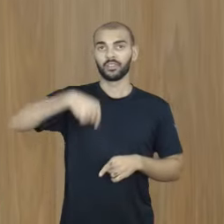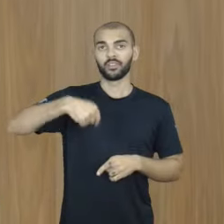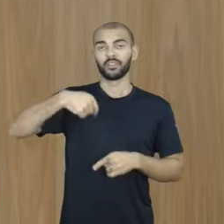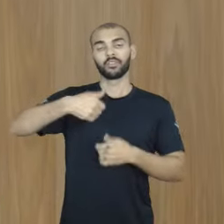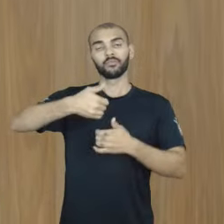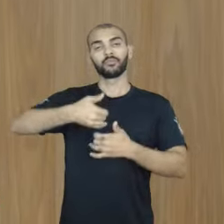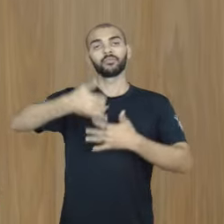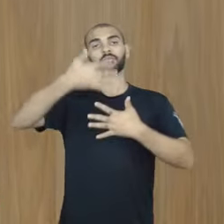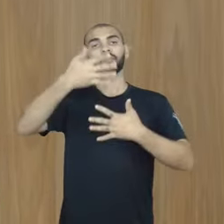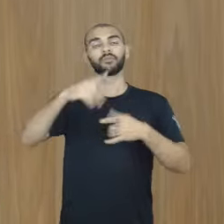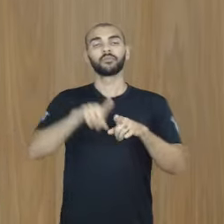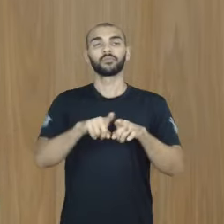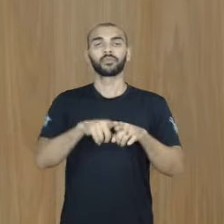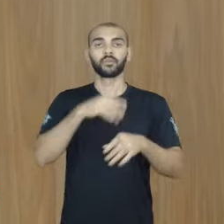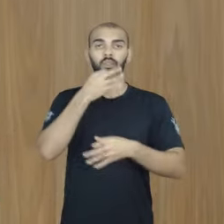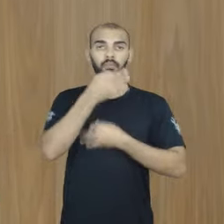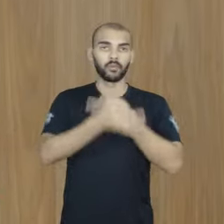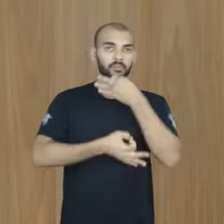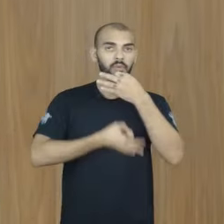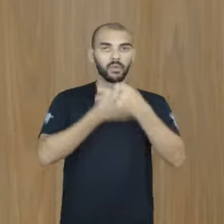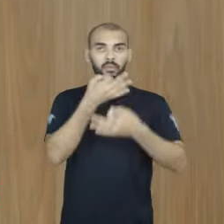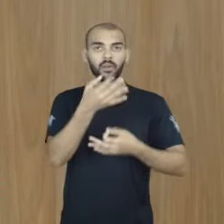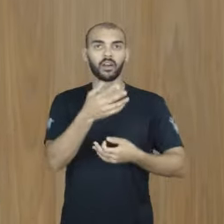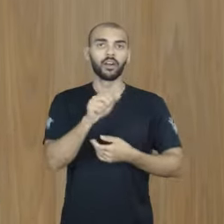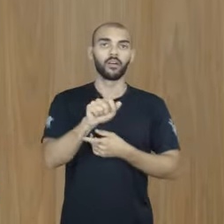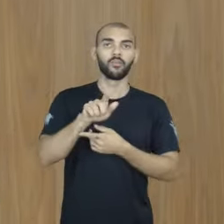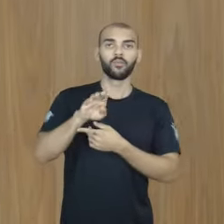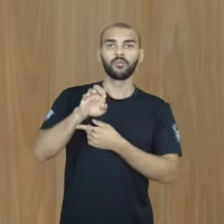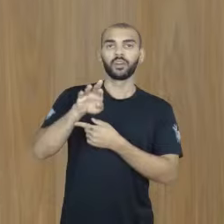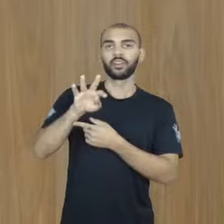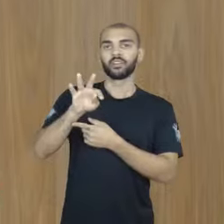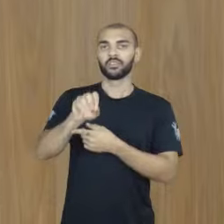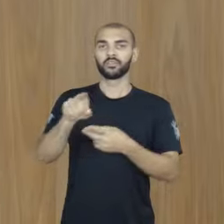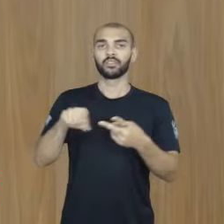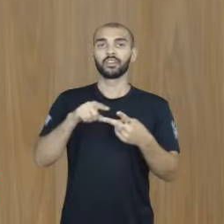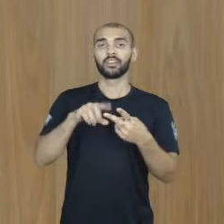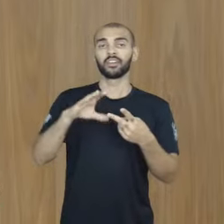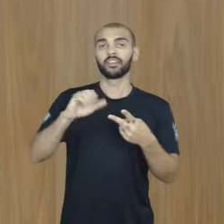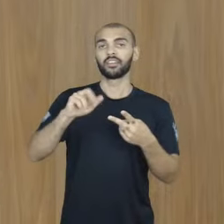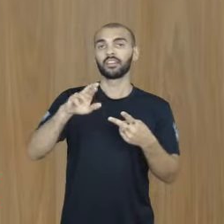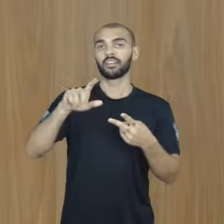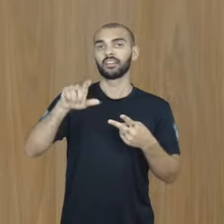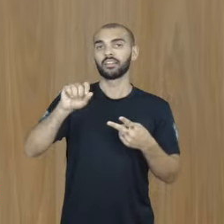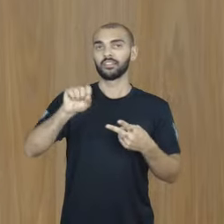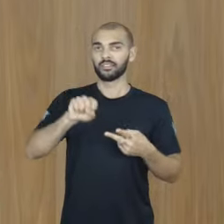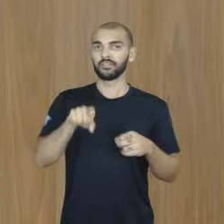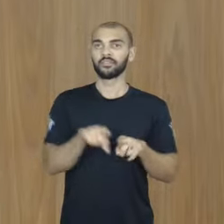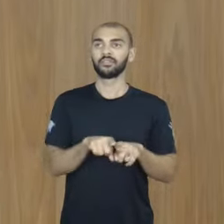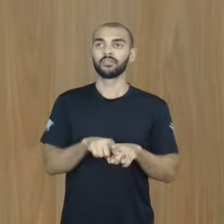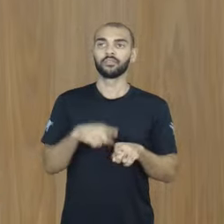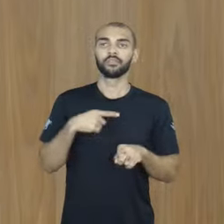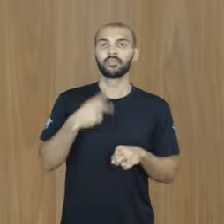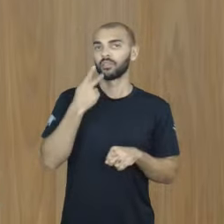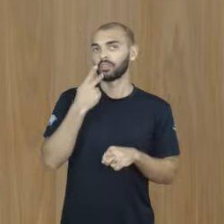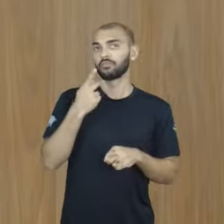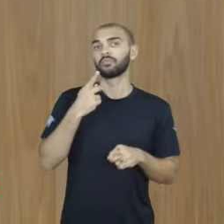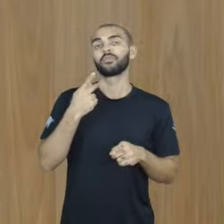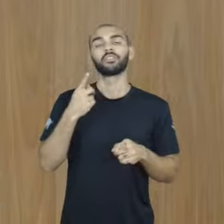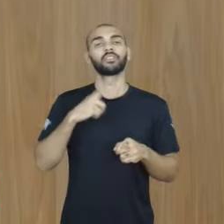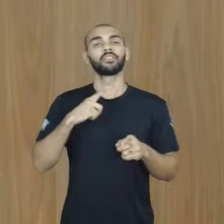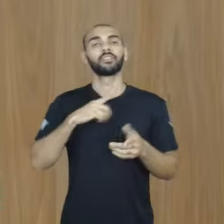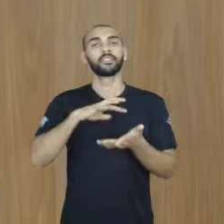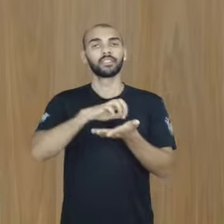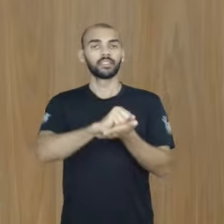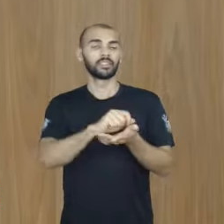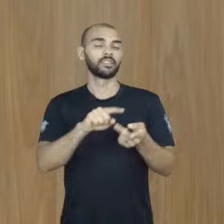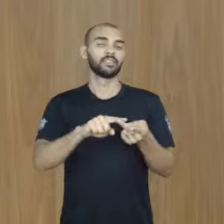aqui comentando, Alberto Quirone, Carlos Silva, Jurandir Mendes. O Carlos Silva falou aqui, ó, inscreva-se, comente, dê seu like